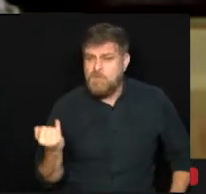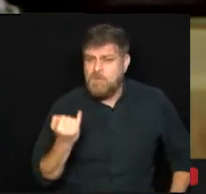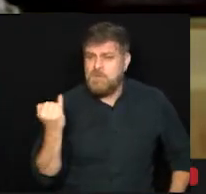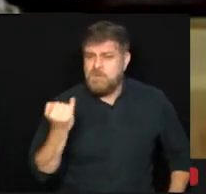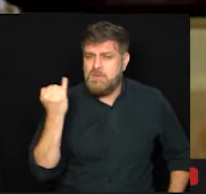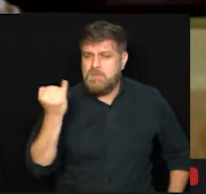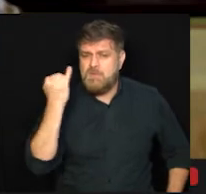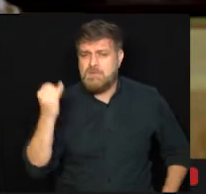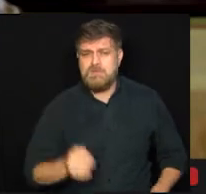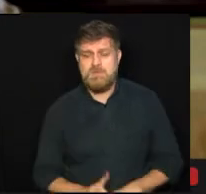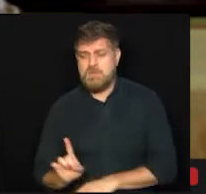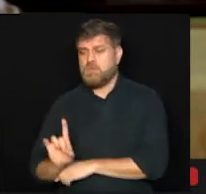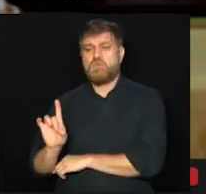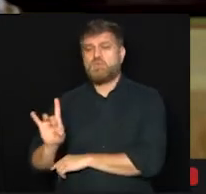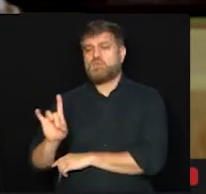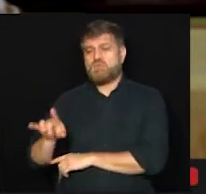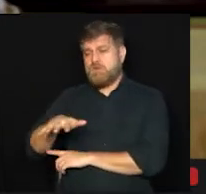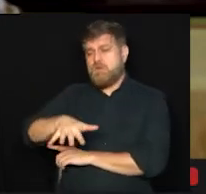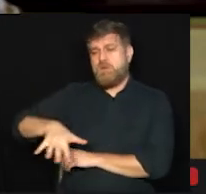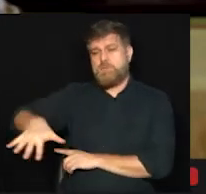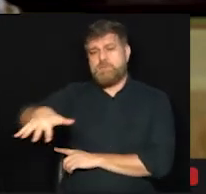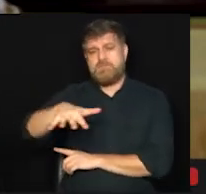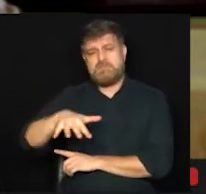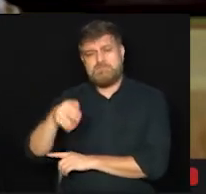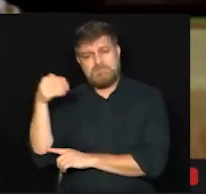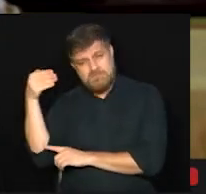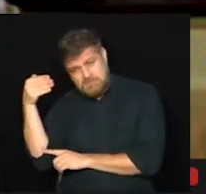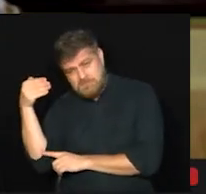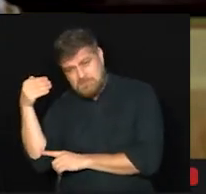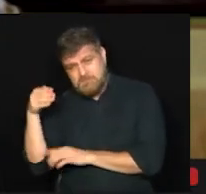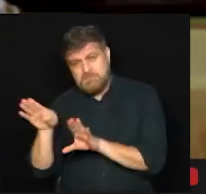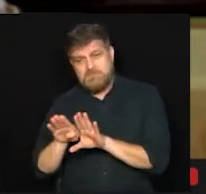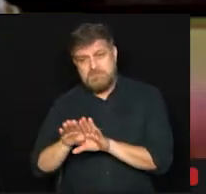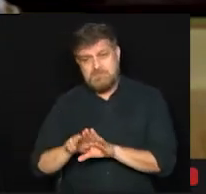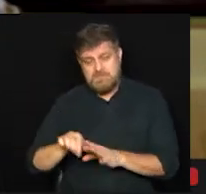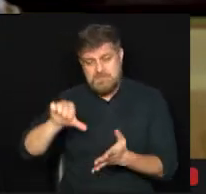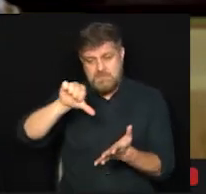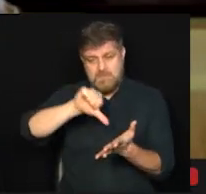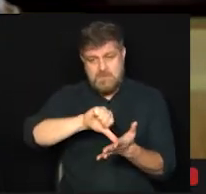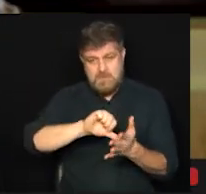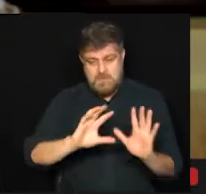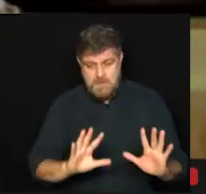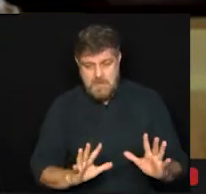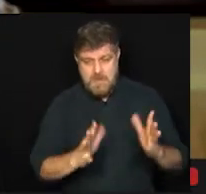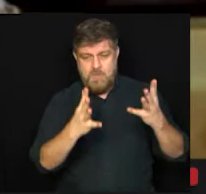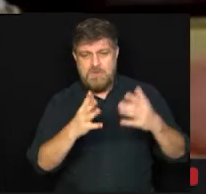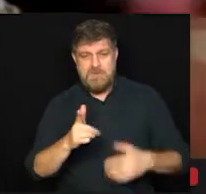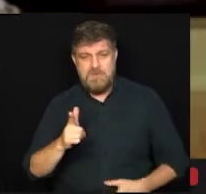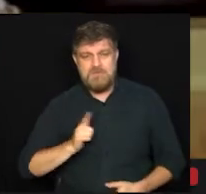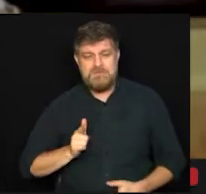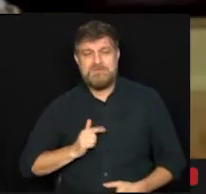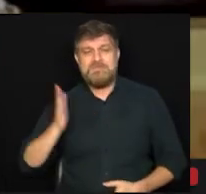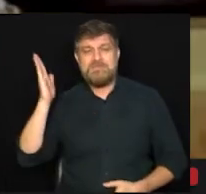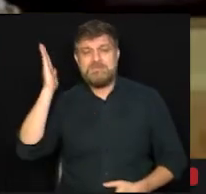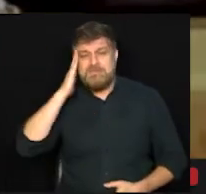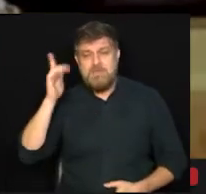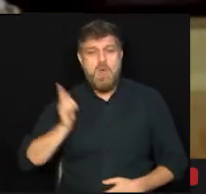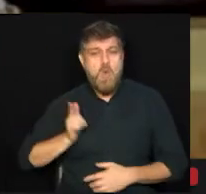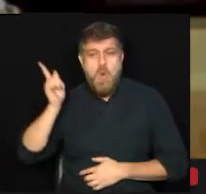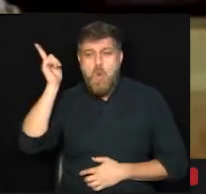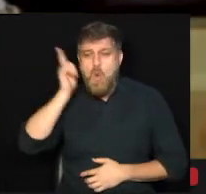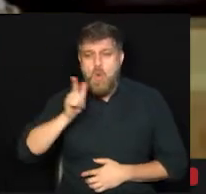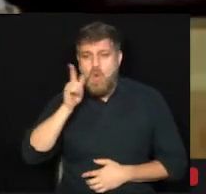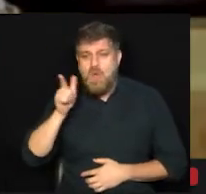não só o setor hoteleiro e de eventos se debruce sobre a atração de investimentos para a